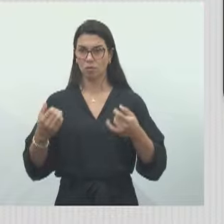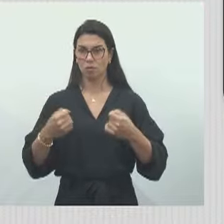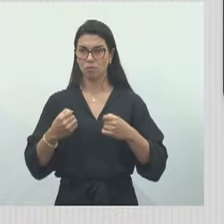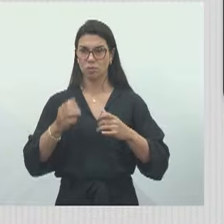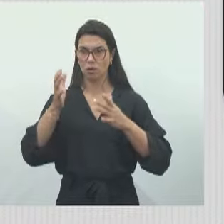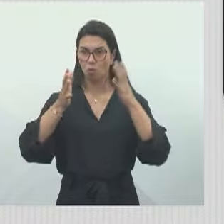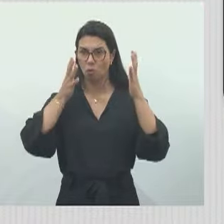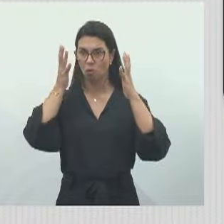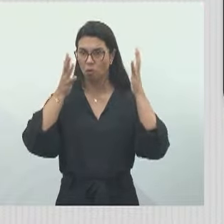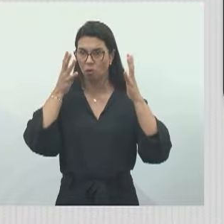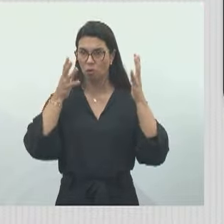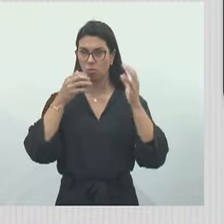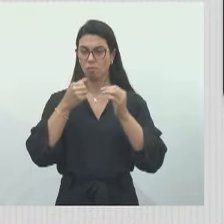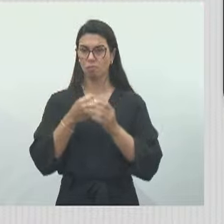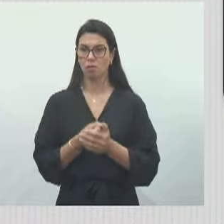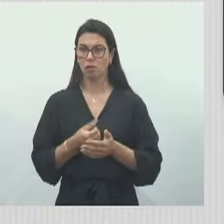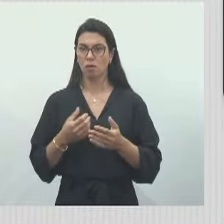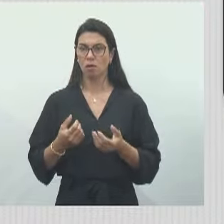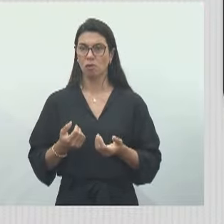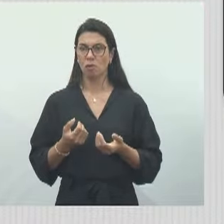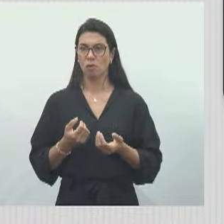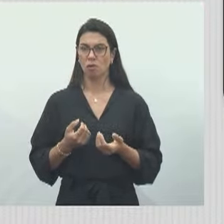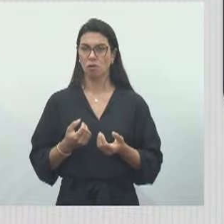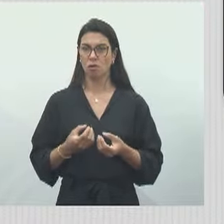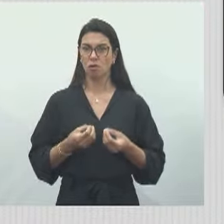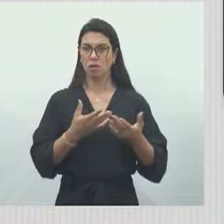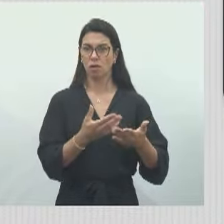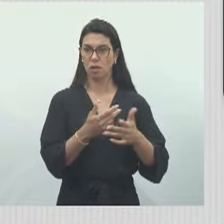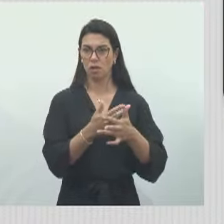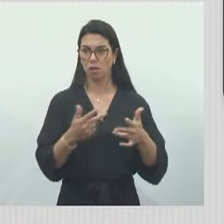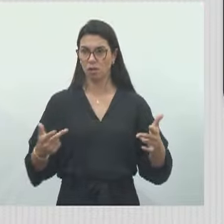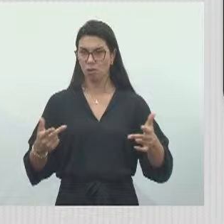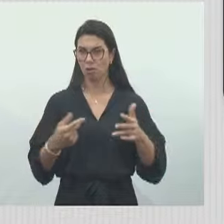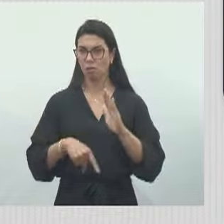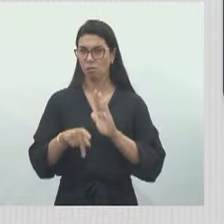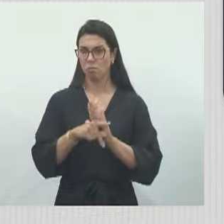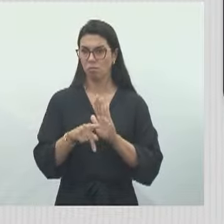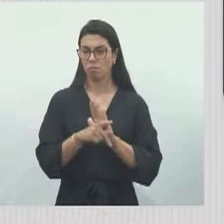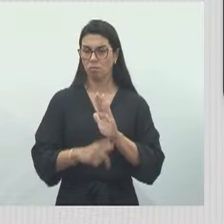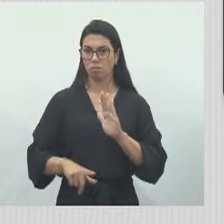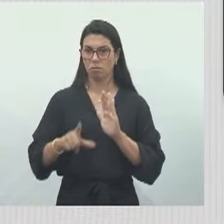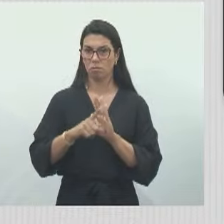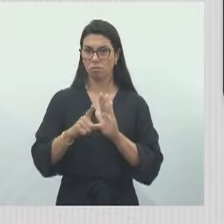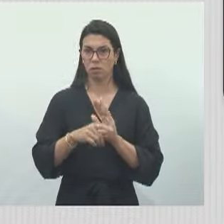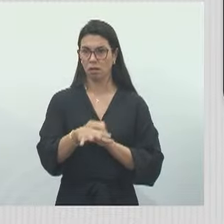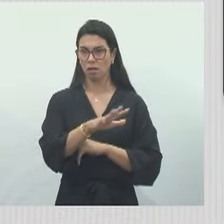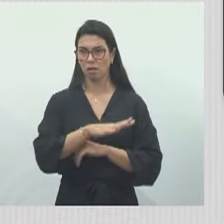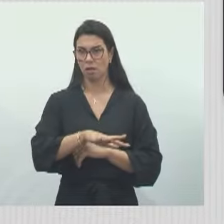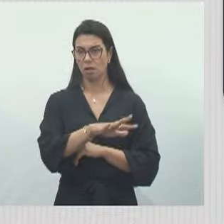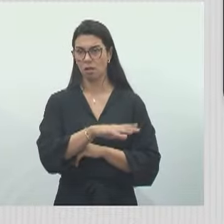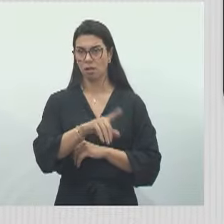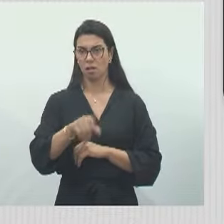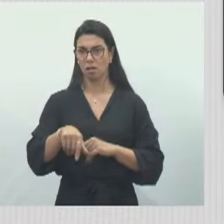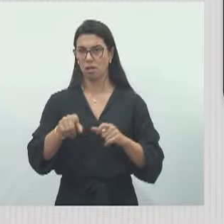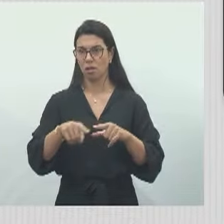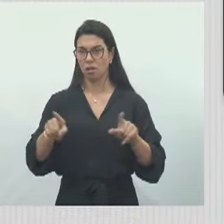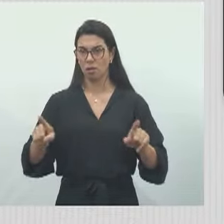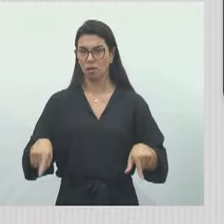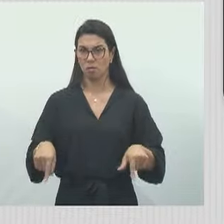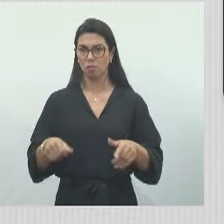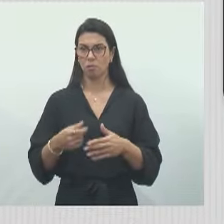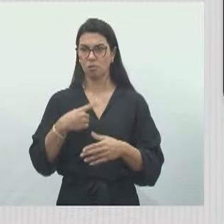vinham descarregar a mercadoria não tinha local apropriado e toda essa área aqui, é uma área pública. A gente em contato com a mobilidade urbana, a